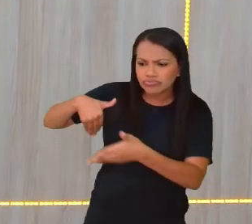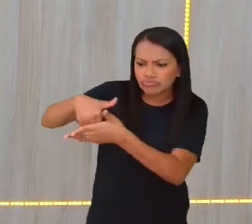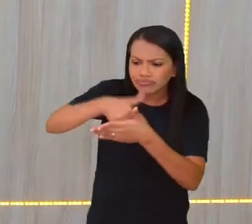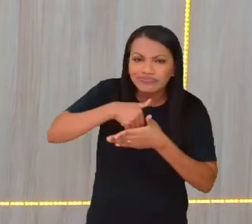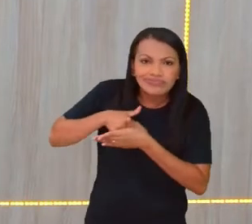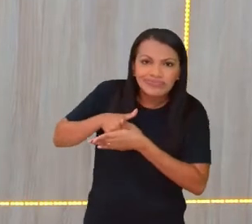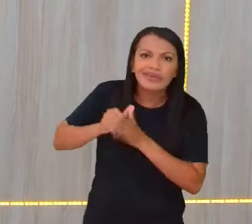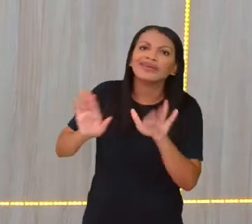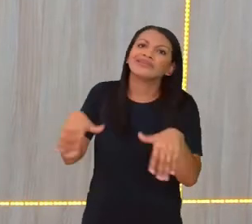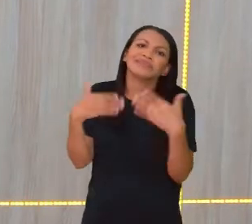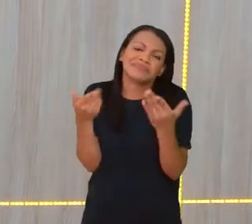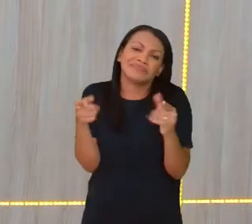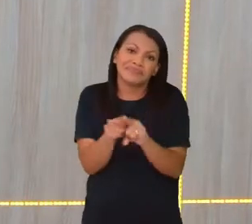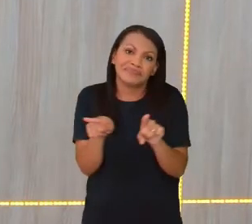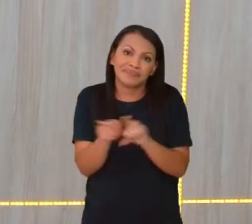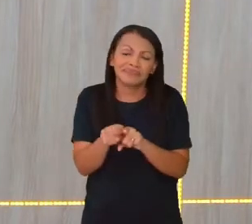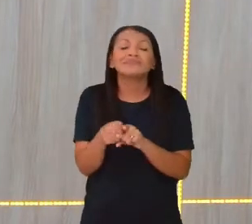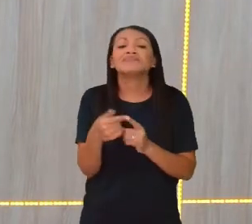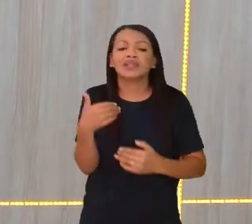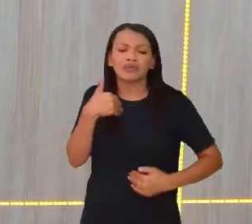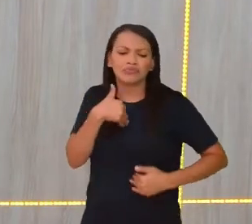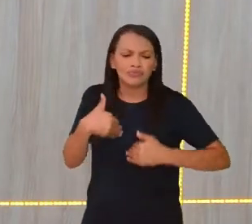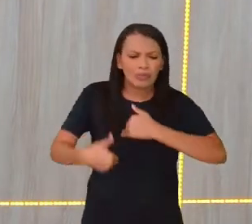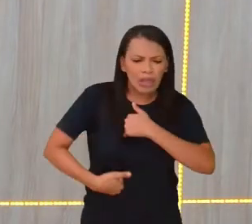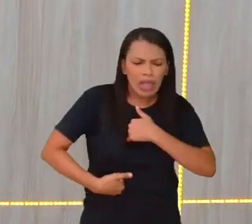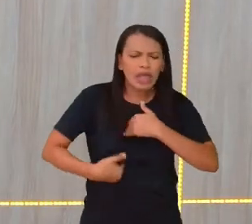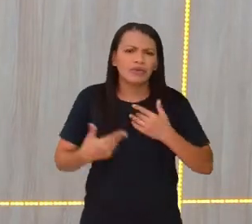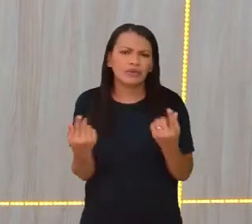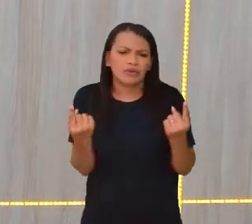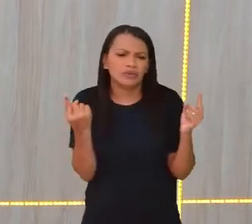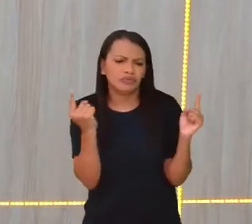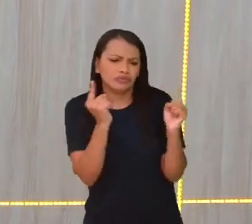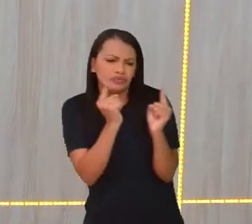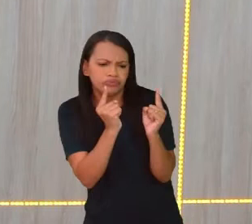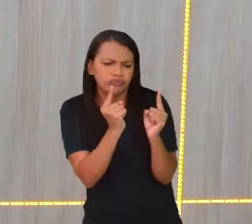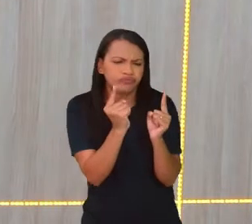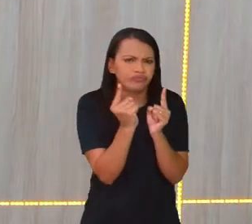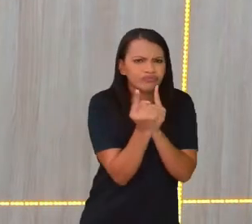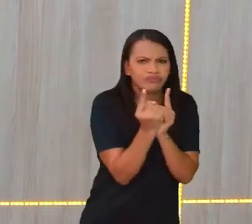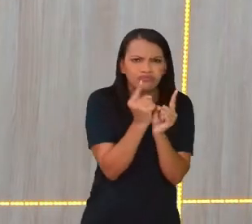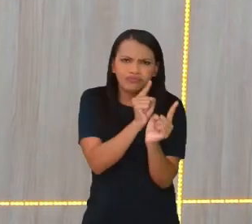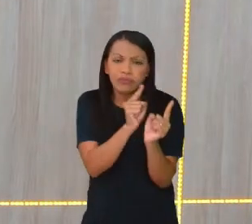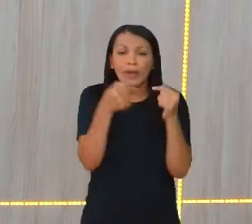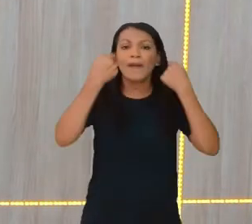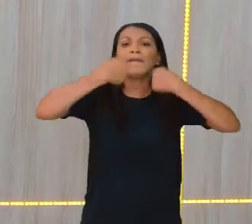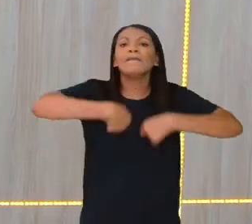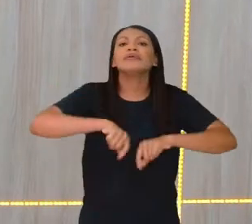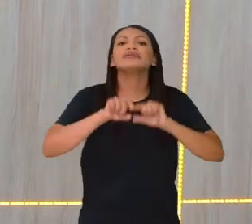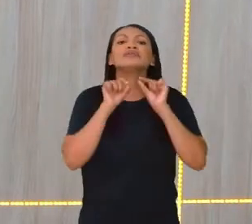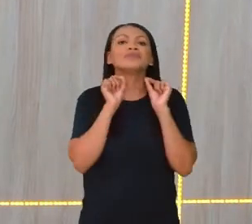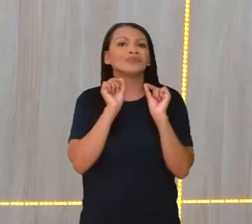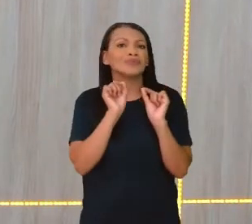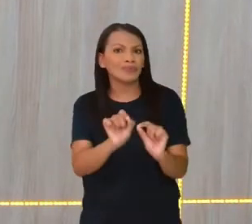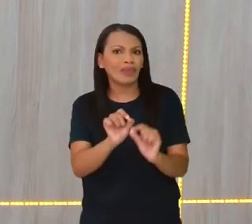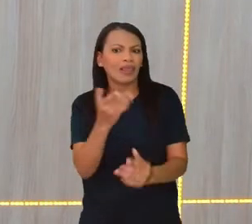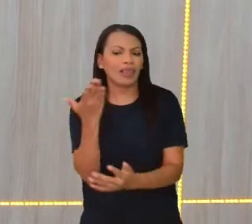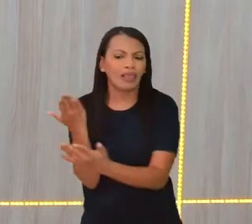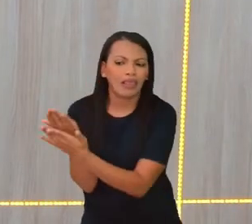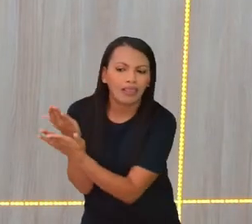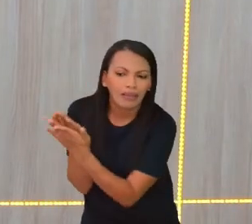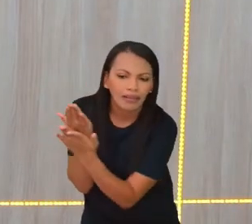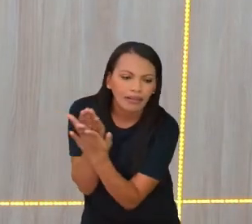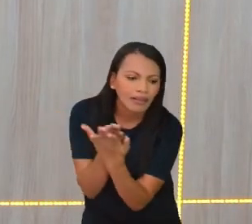seja, né, um a um ali, o mano a mano, né, como vocês gostam de chamar, precisa-se também de estudos,